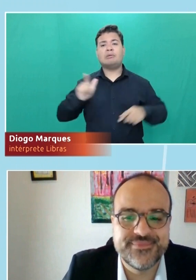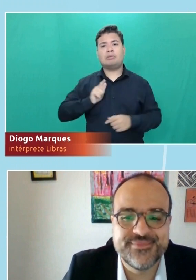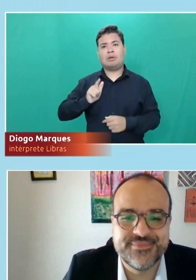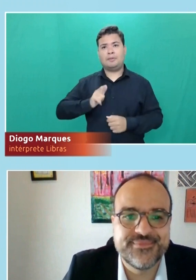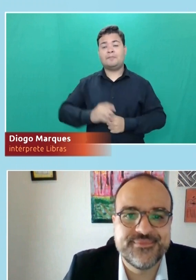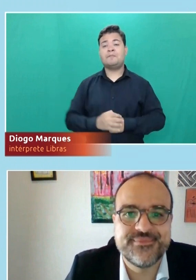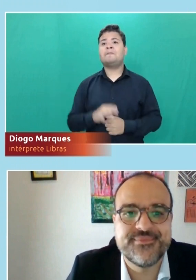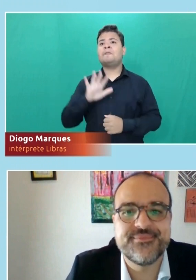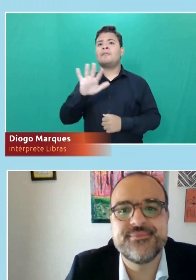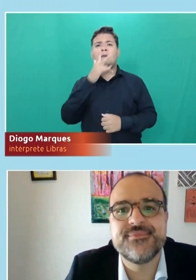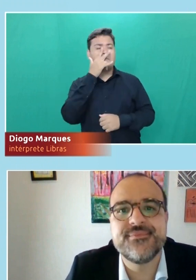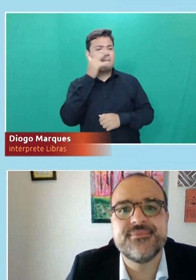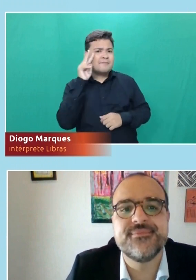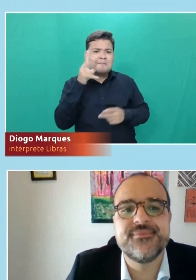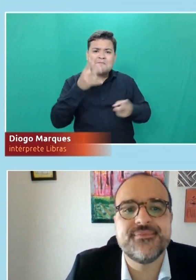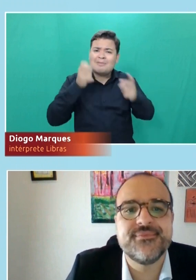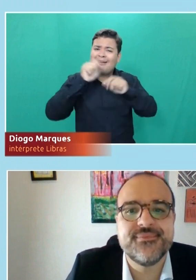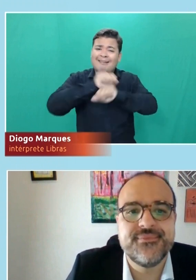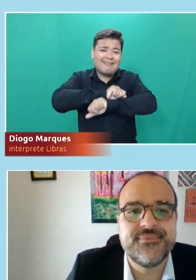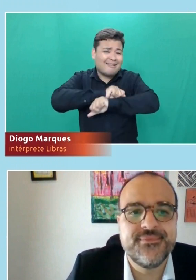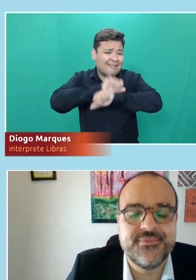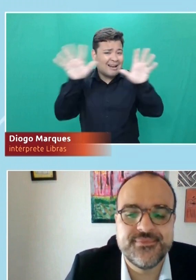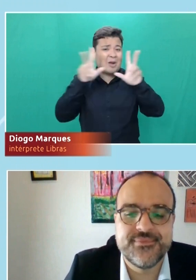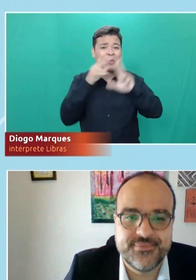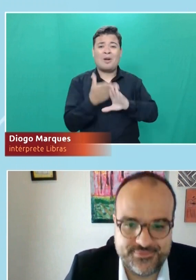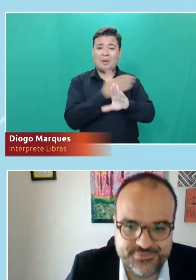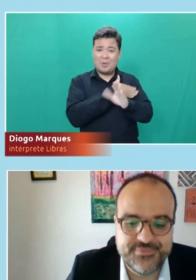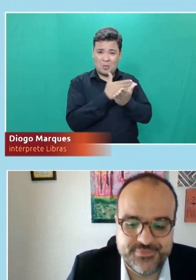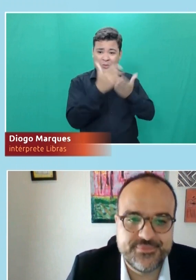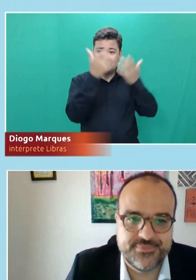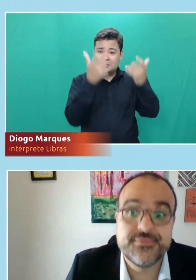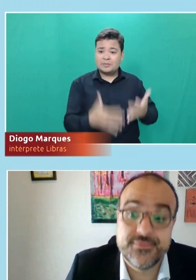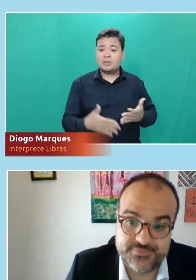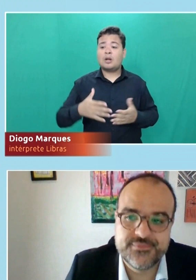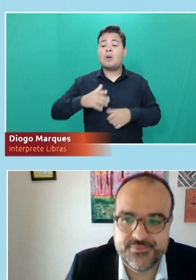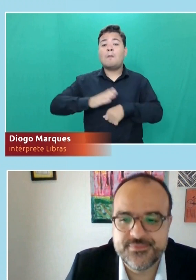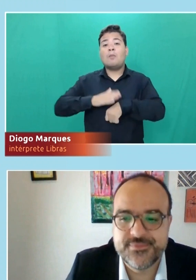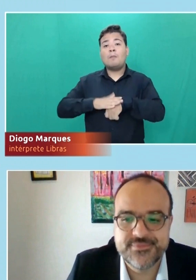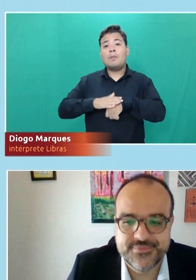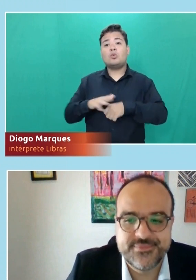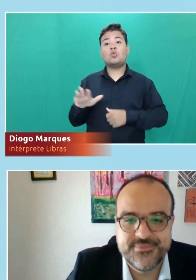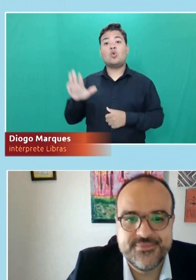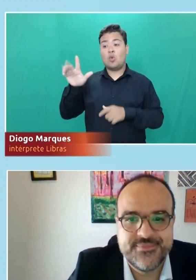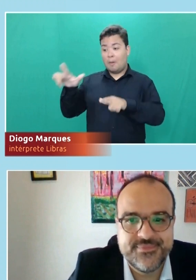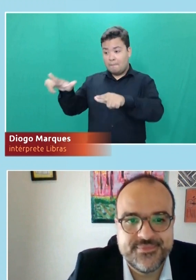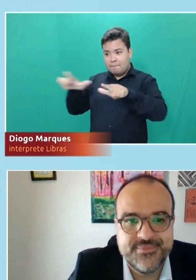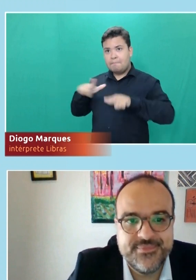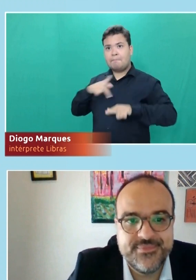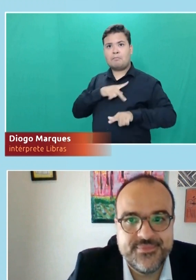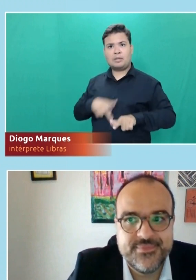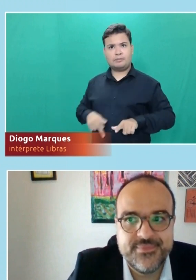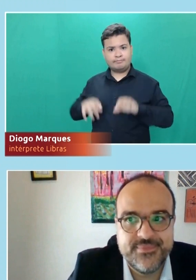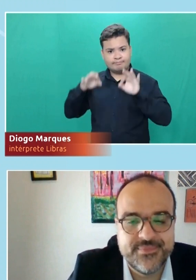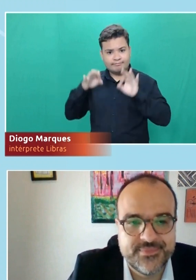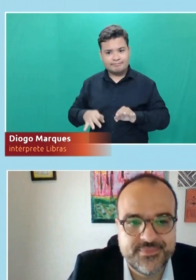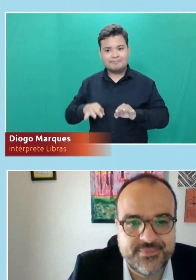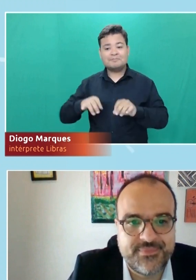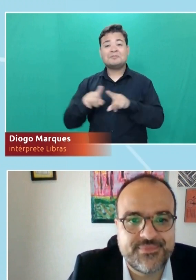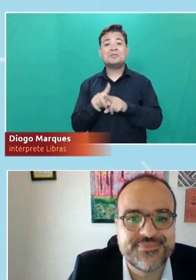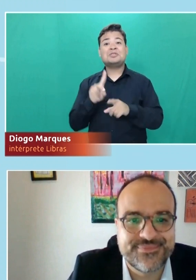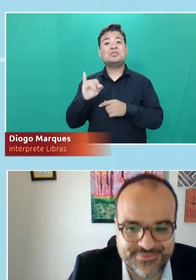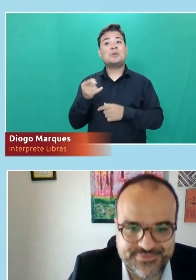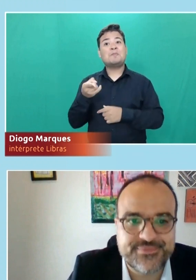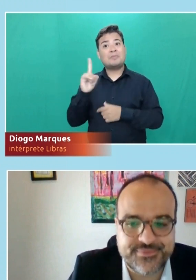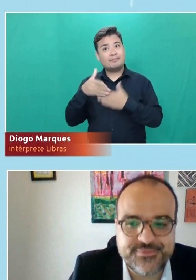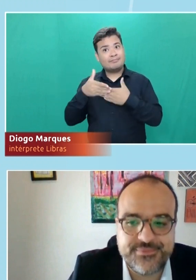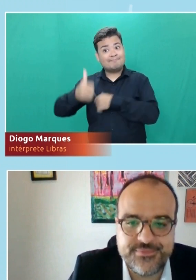claro ainda, né, como a gente falou no começo do programa, na diplomação do presidente Lula. E a gente tem uma posse agora dia 1º,